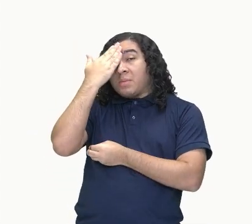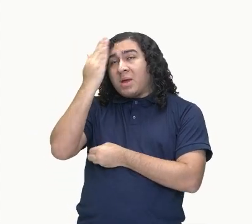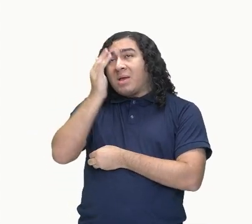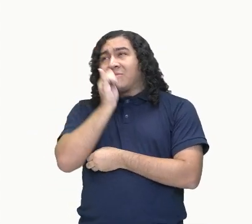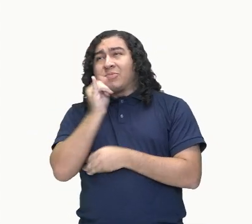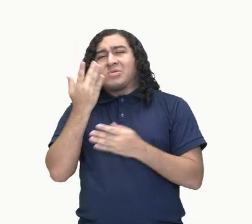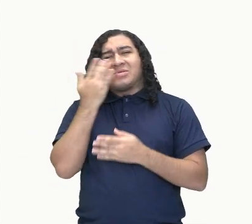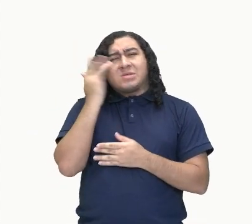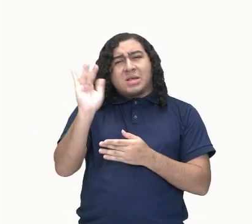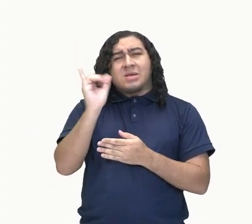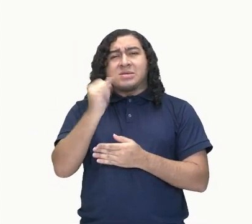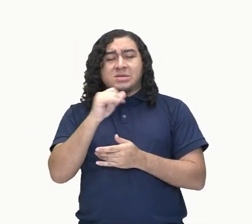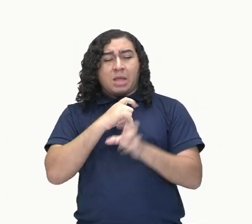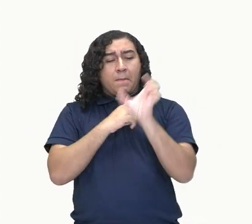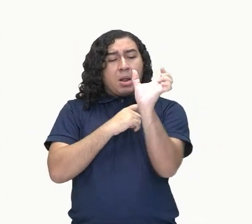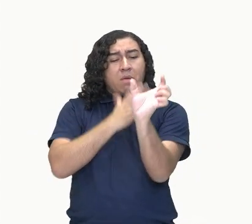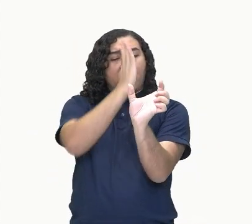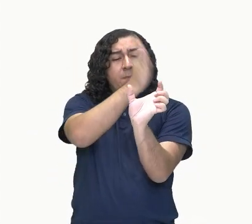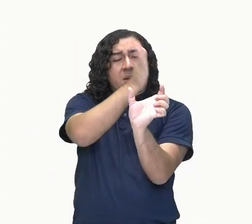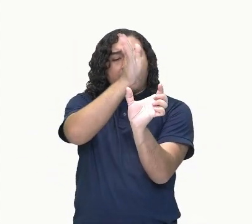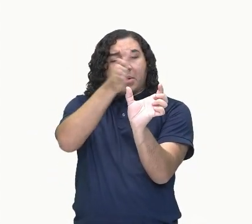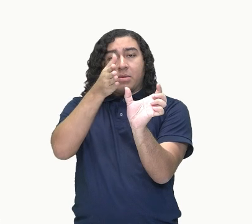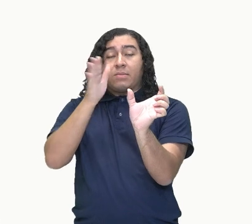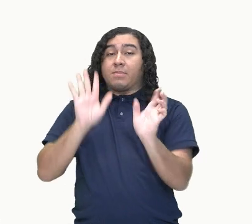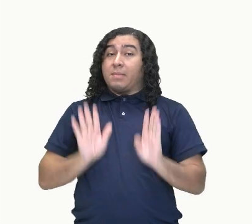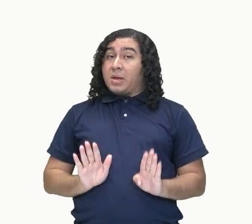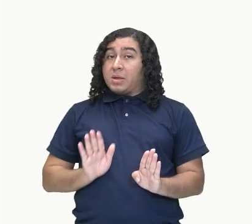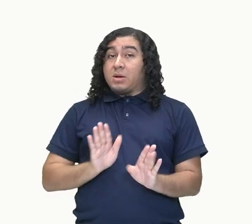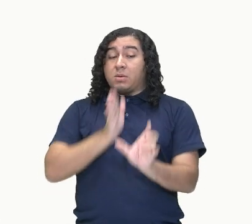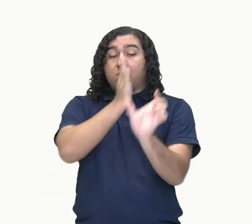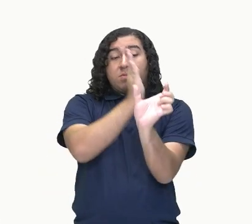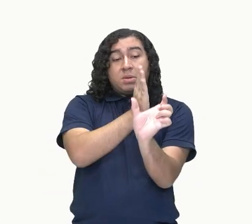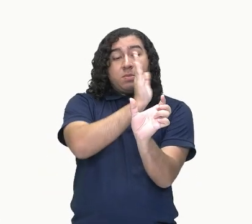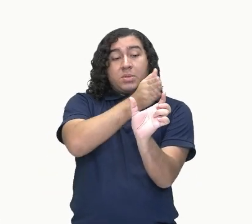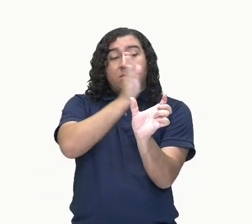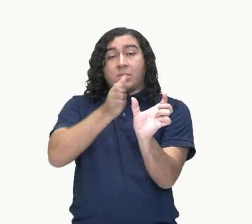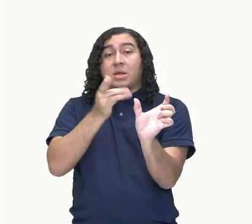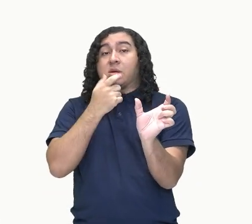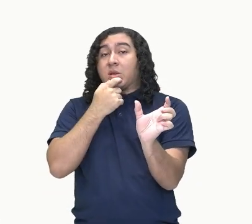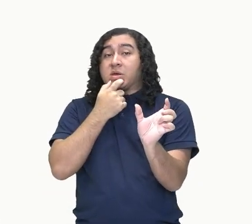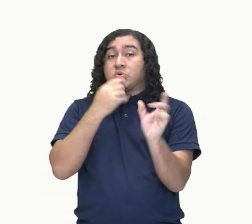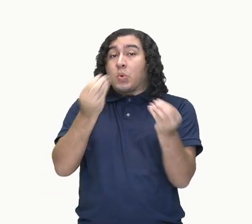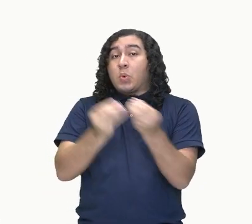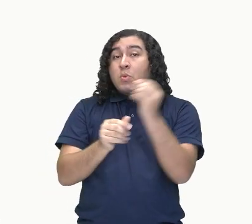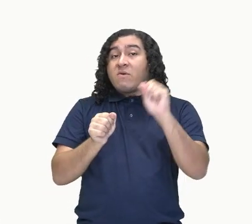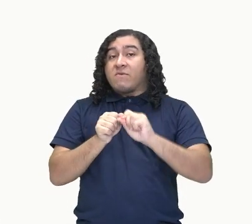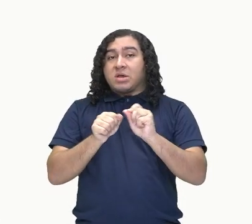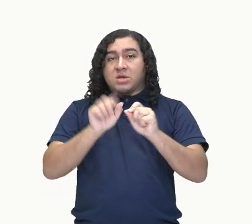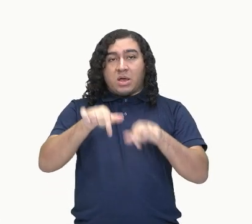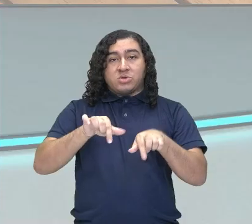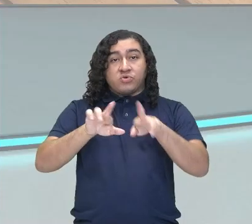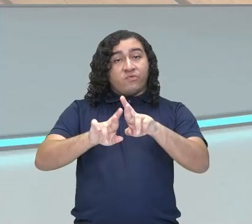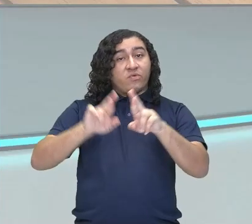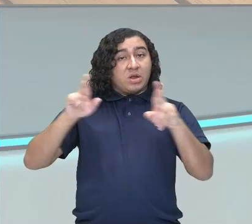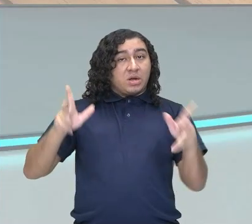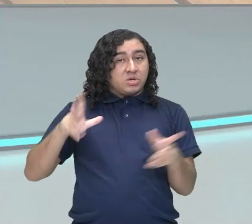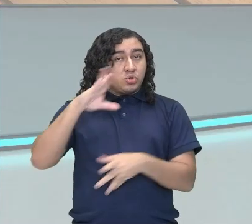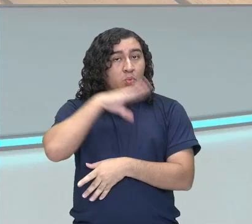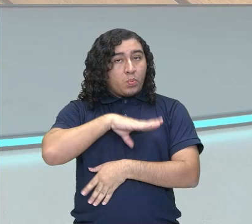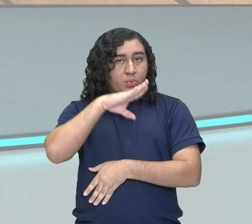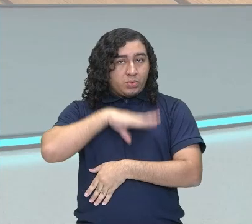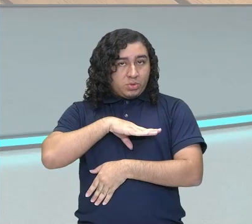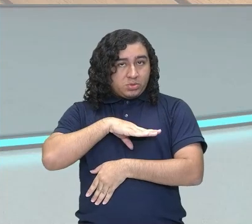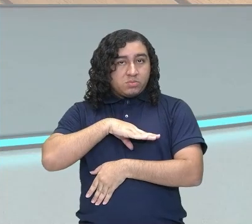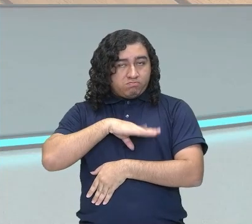sei separar sílabas. A separação de sílabas na língua inglesa, ela é diferente da separação de sílabas